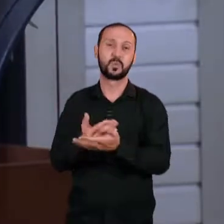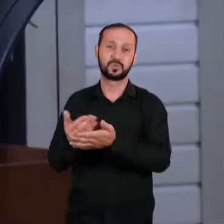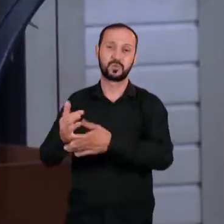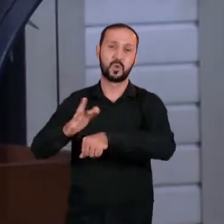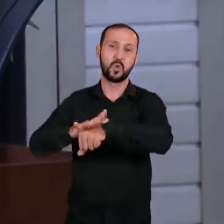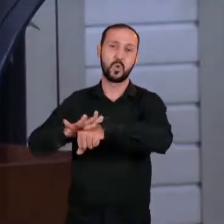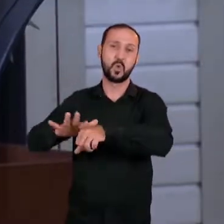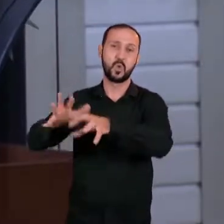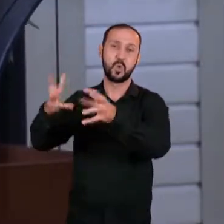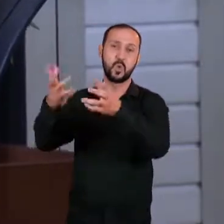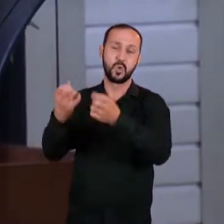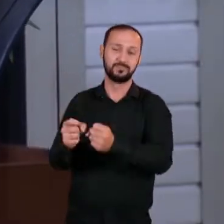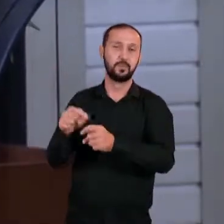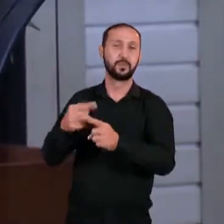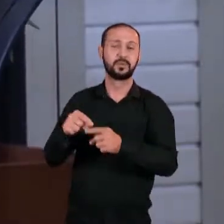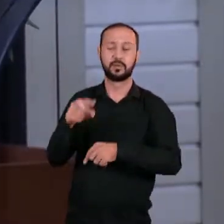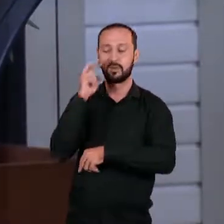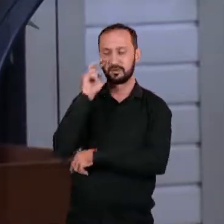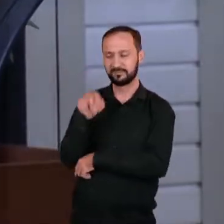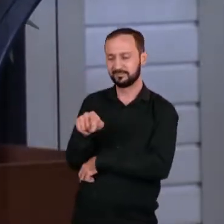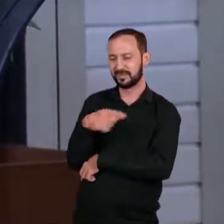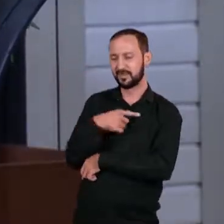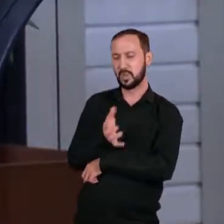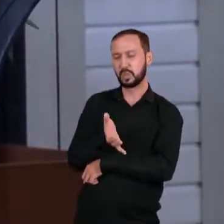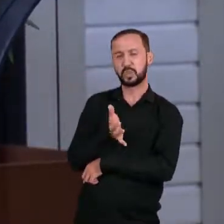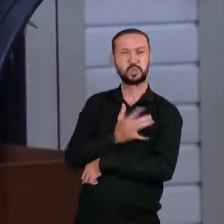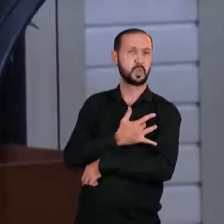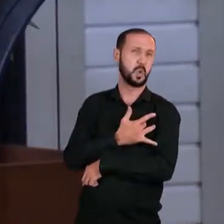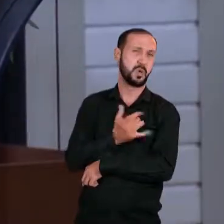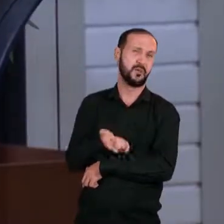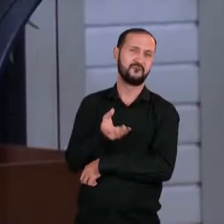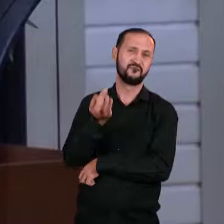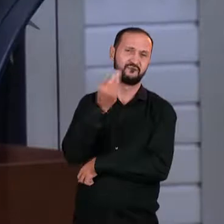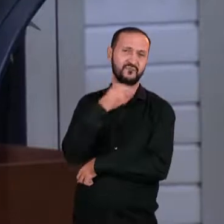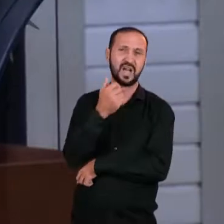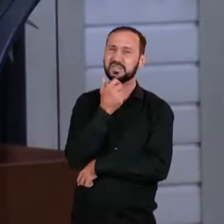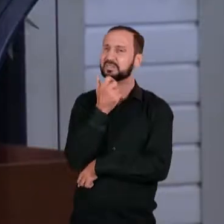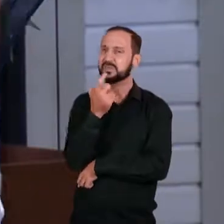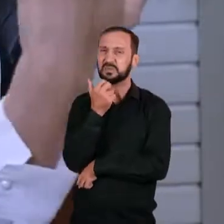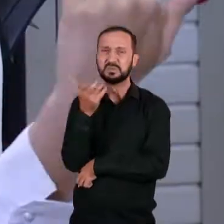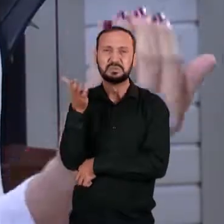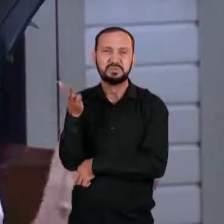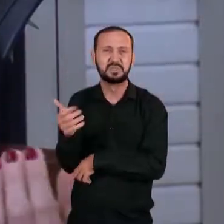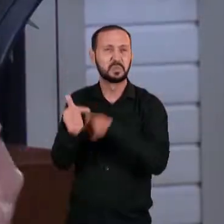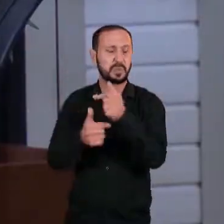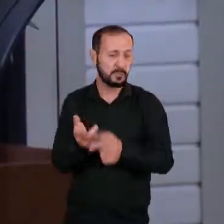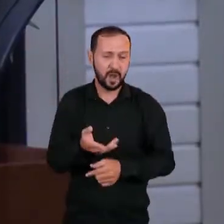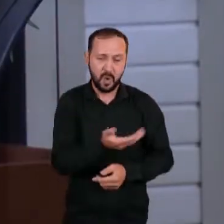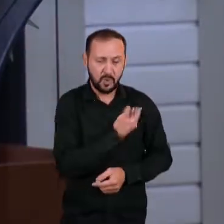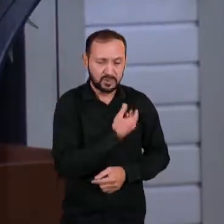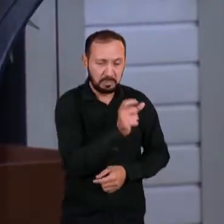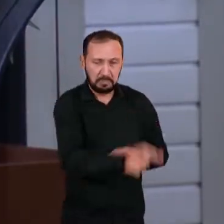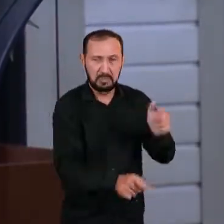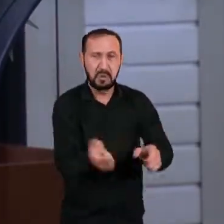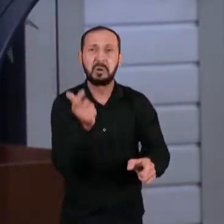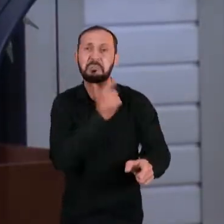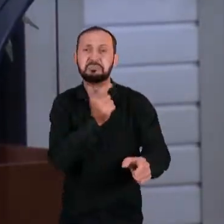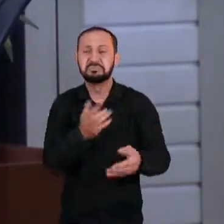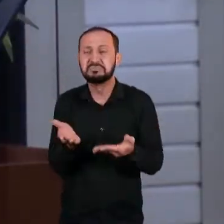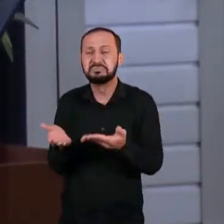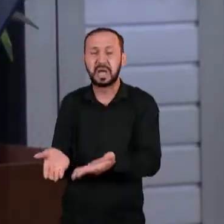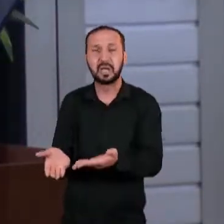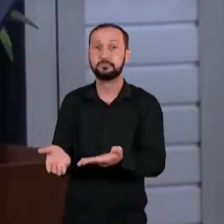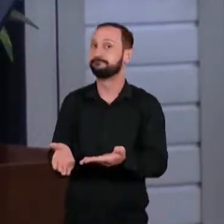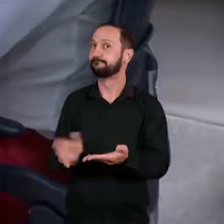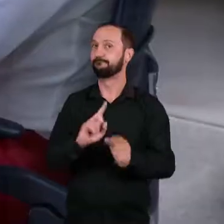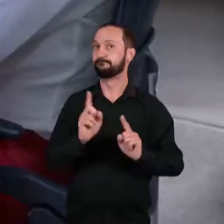vezes também ela é olhada com uma sensação de pena, né? Ela é fraca, ela não dá conta de um trabalho que todos os colegas dão conta. Então a gente tem que entender